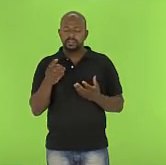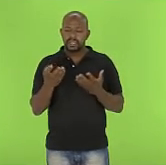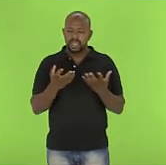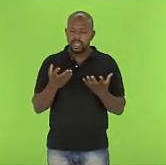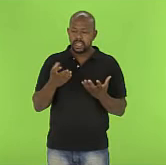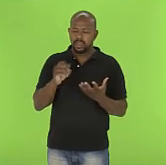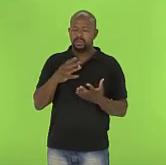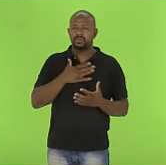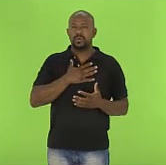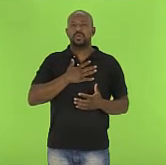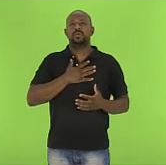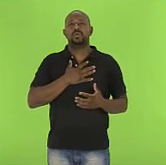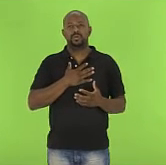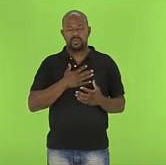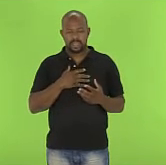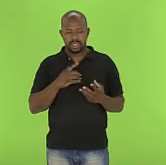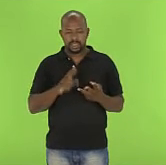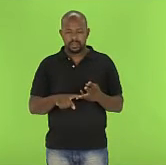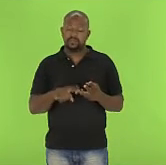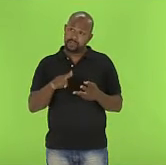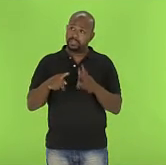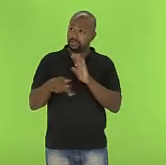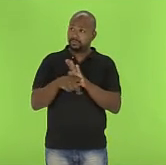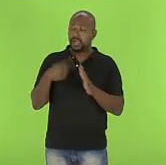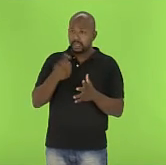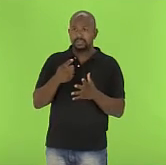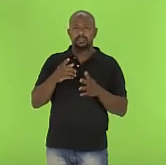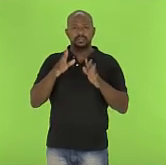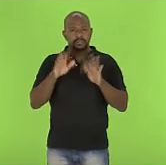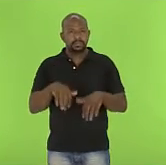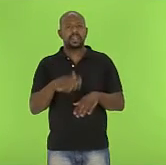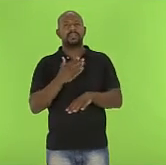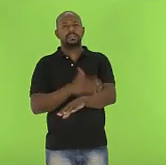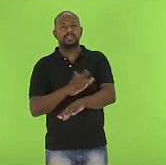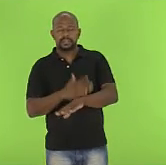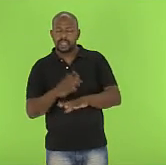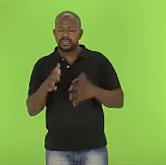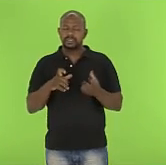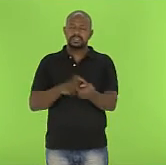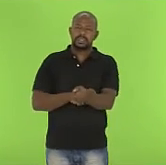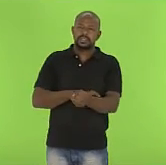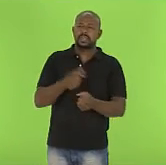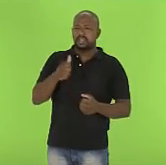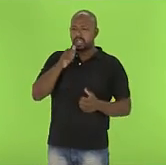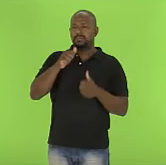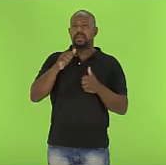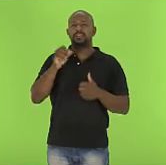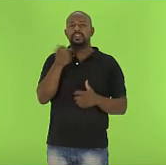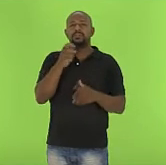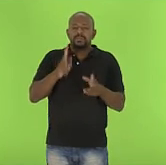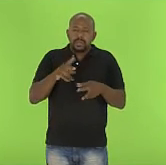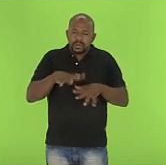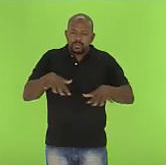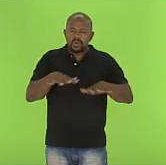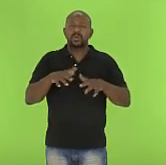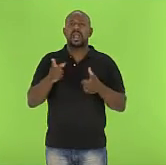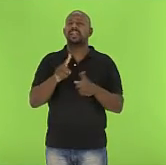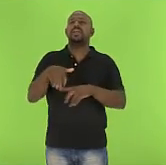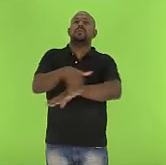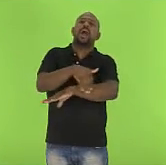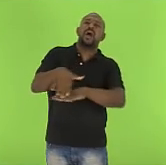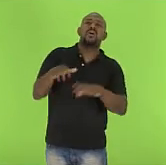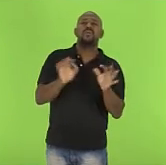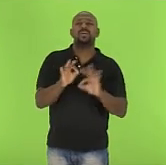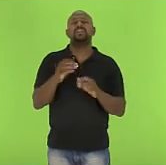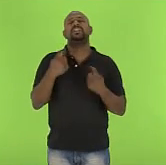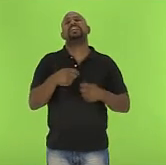gente, vamos, né, respirar um pouco. Sim, e terminar um ensaio poder tomar intenso. Uma cerveja no próprio lugar, para não aglomerar